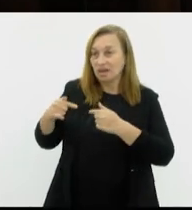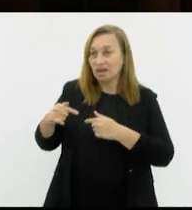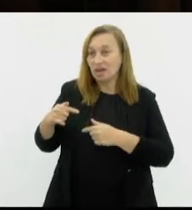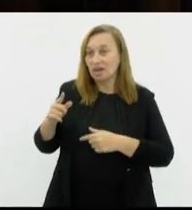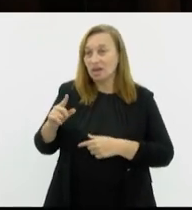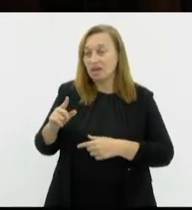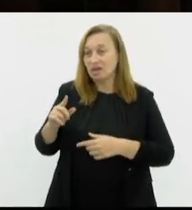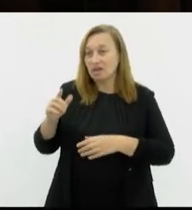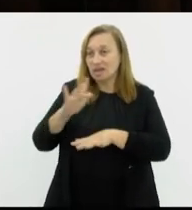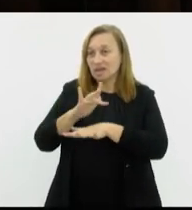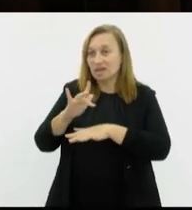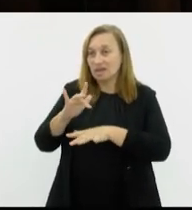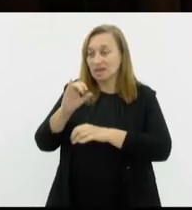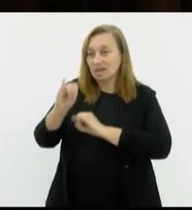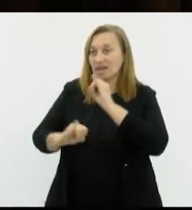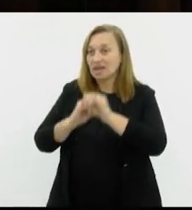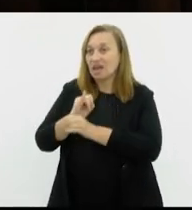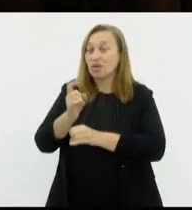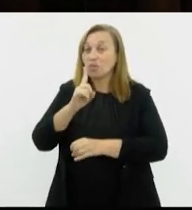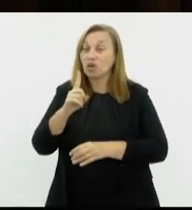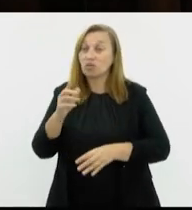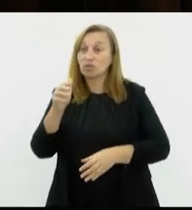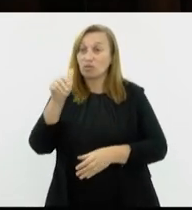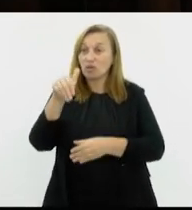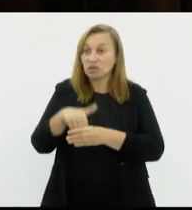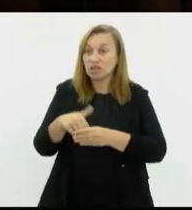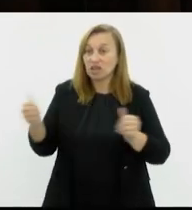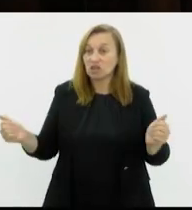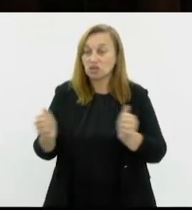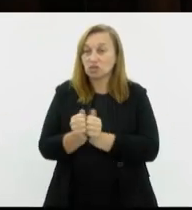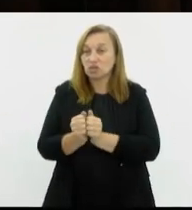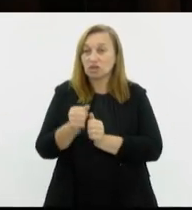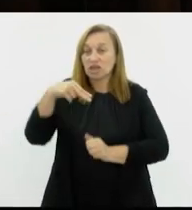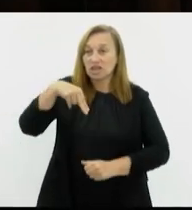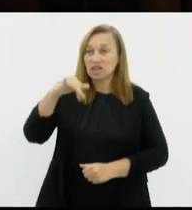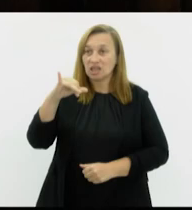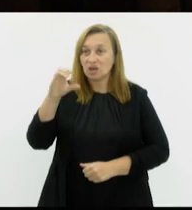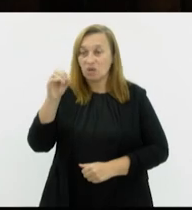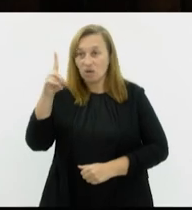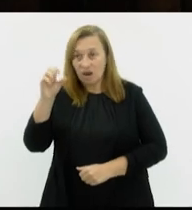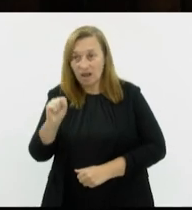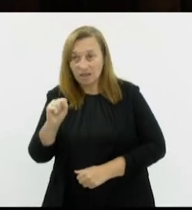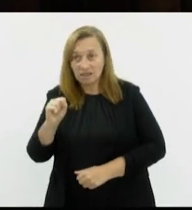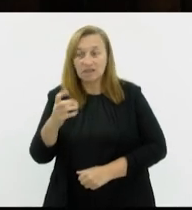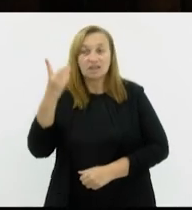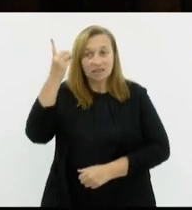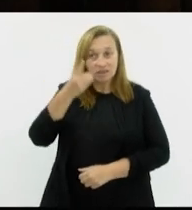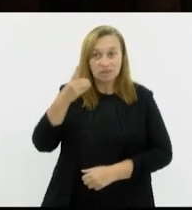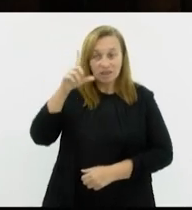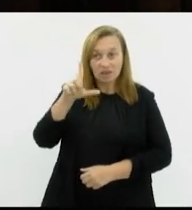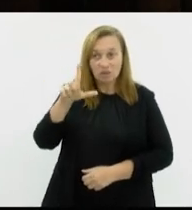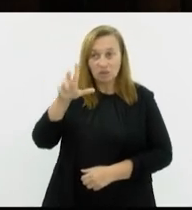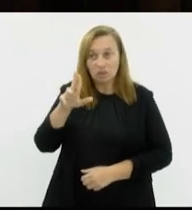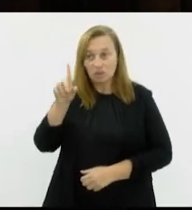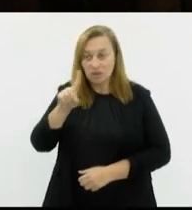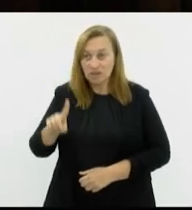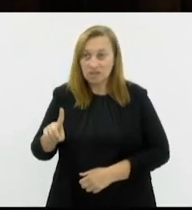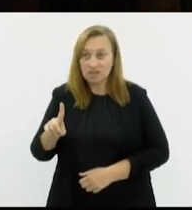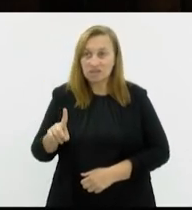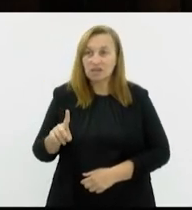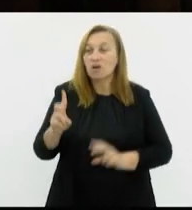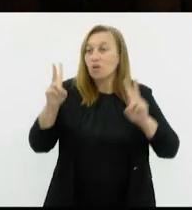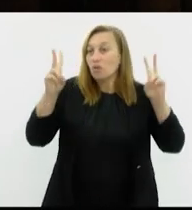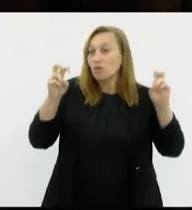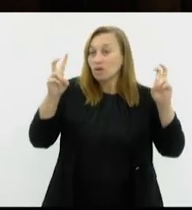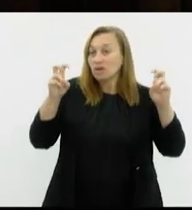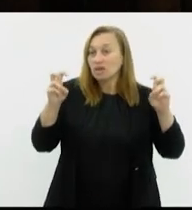votei. Eu falei que eu não ia votar junto com o Nicolas e com o nobre deputado Luiz Felipe de Orleans e Bragança sobre